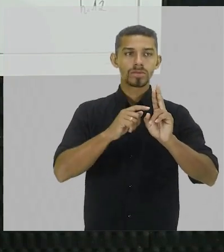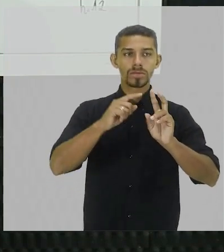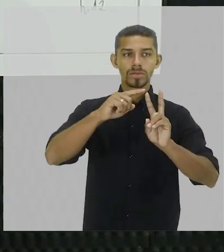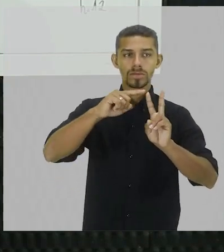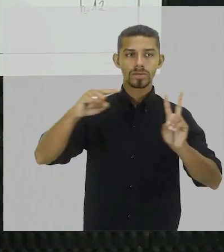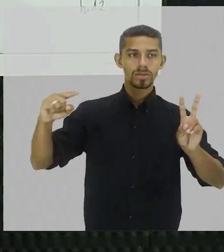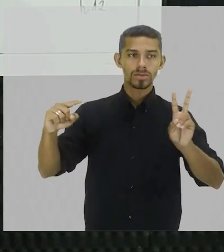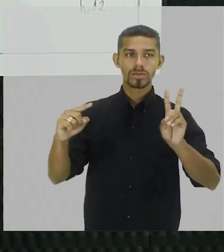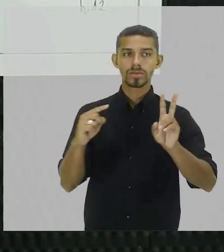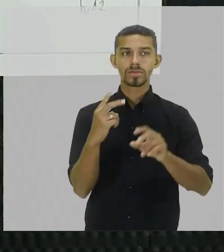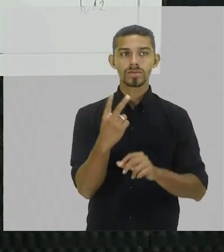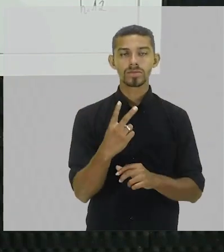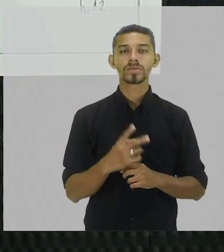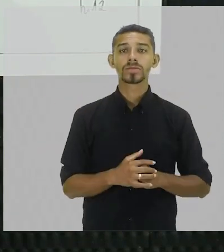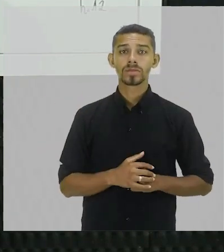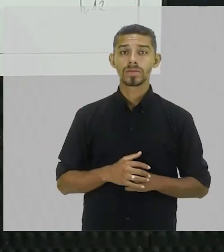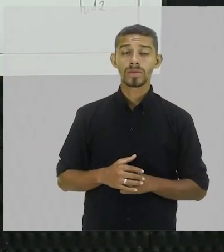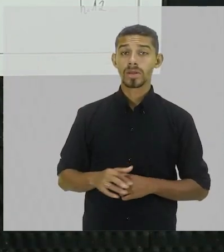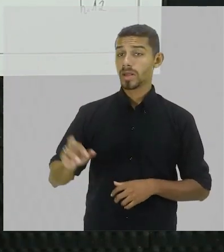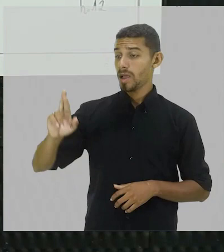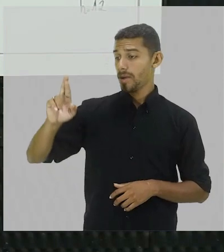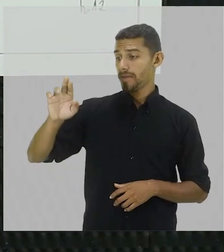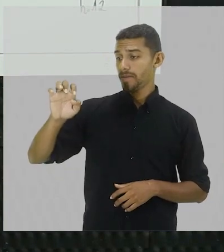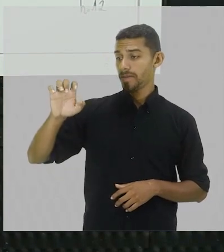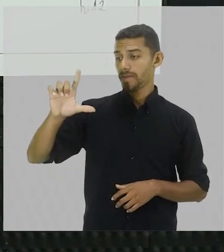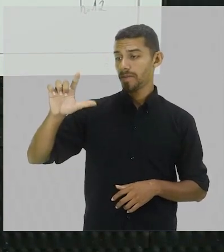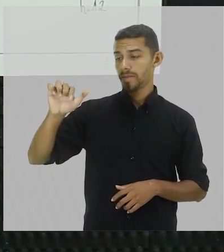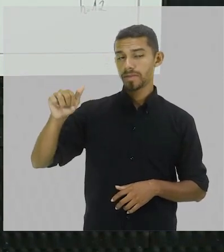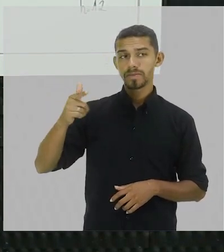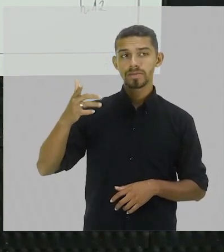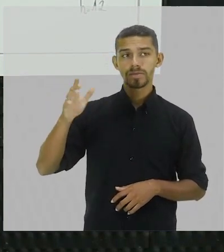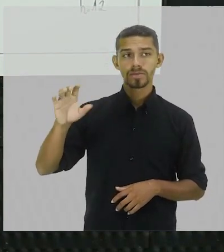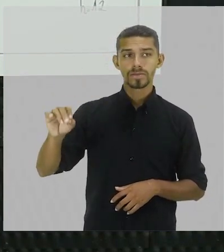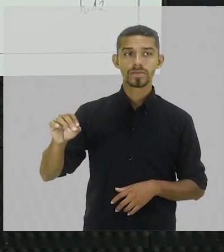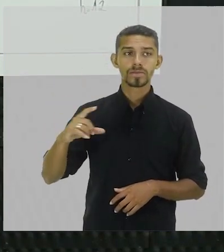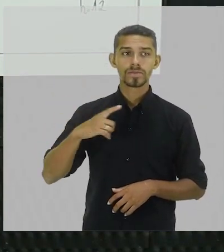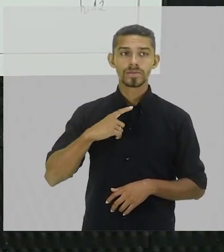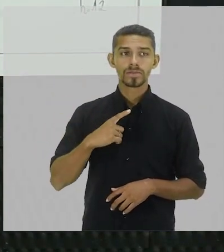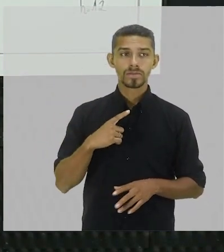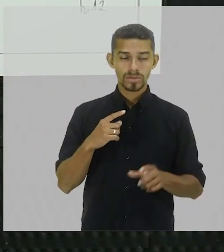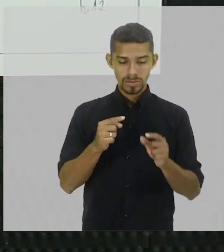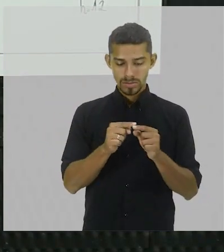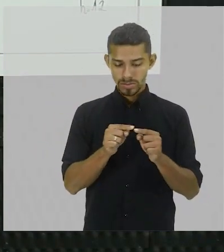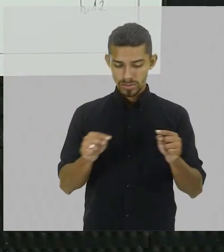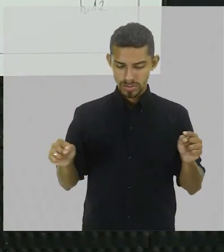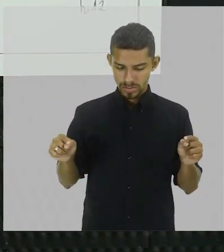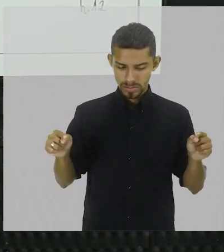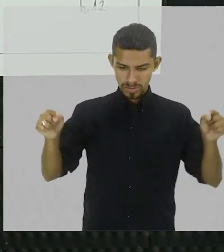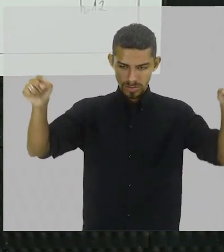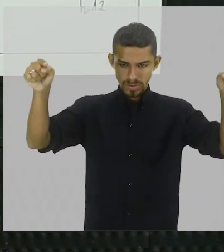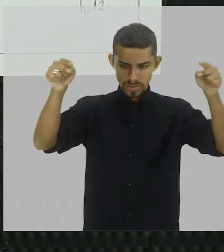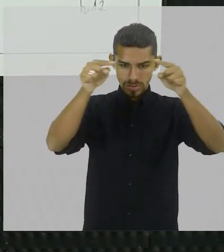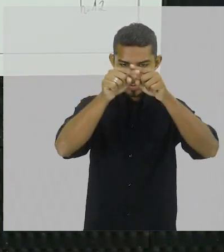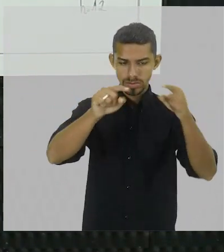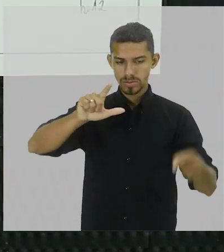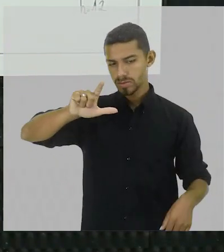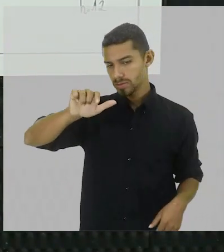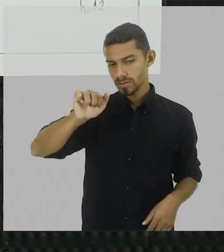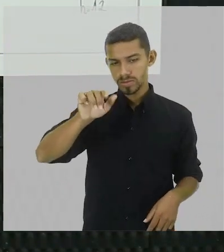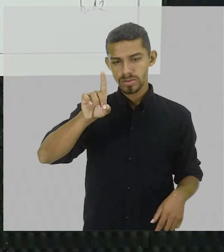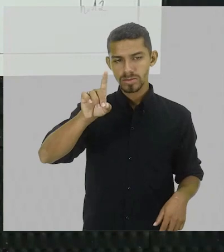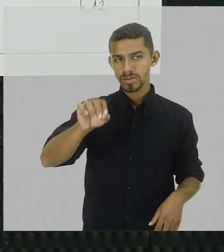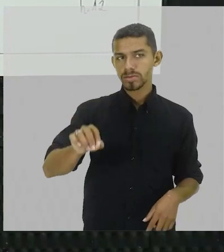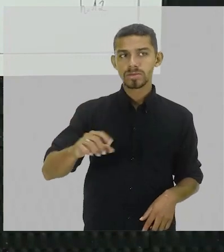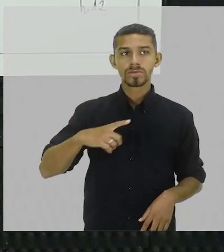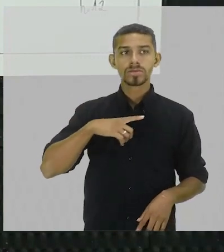Isso aqui é uma relação entre o lado de um quadrado e o raio da circunferência que ele